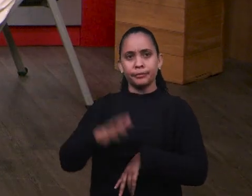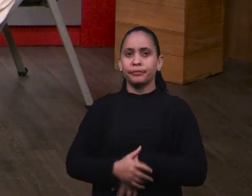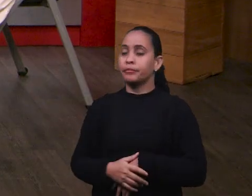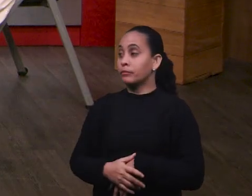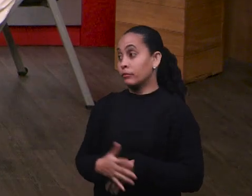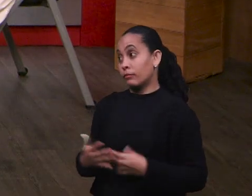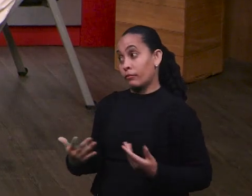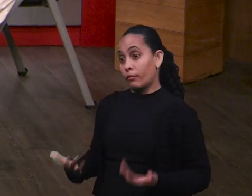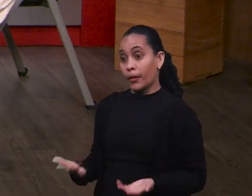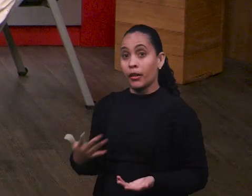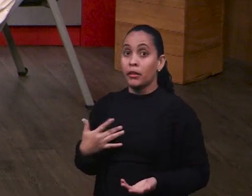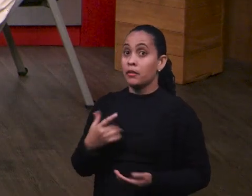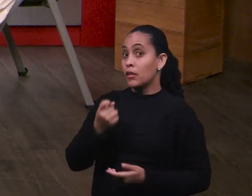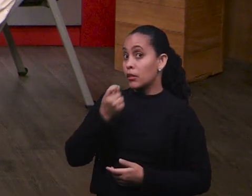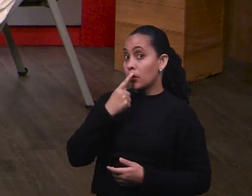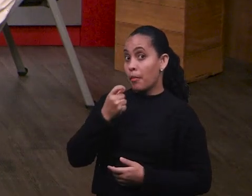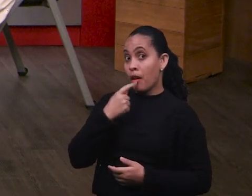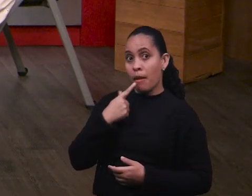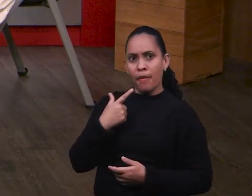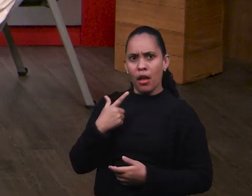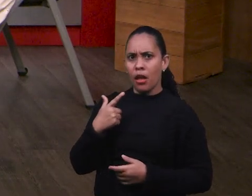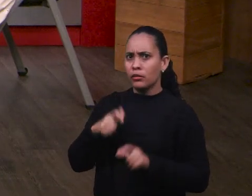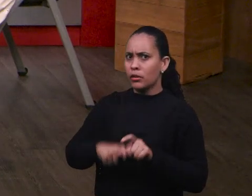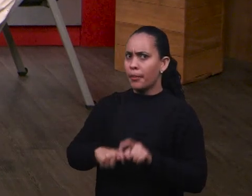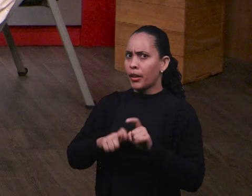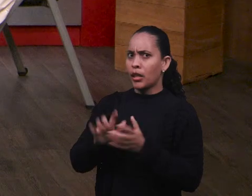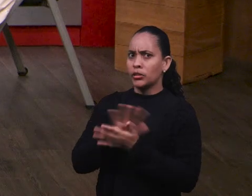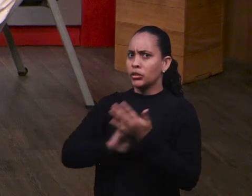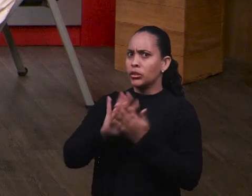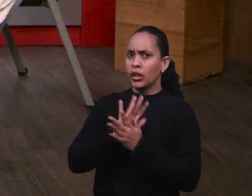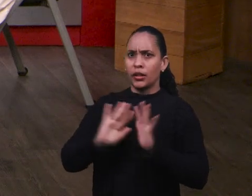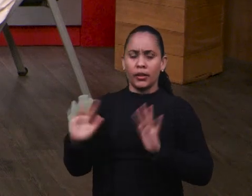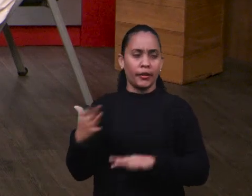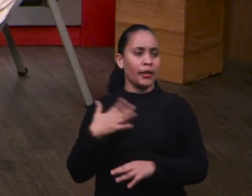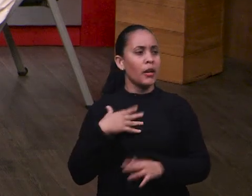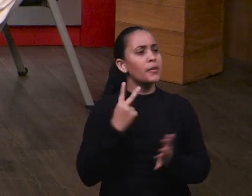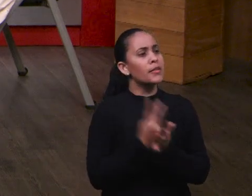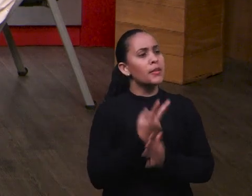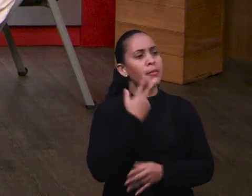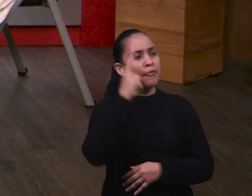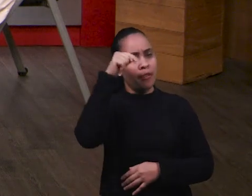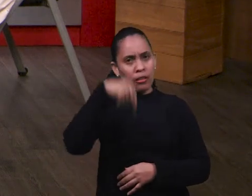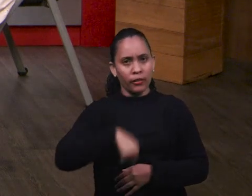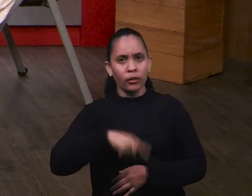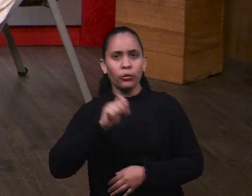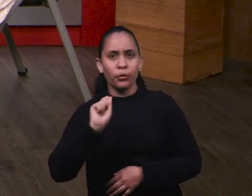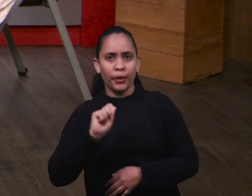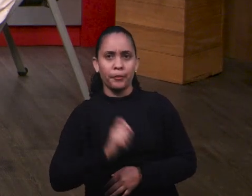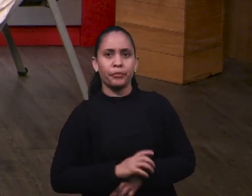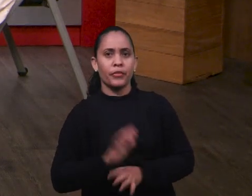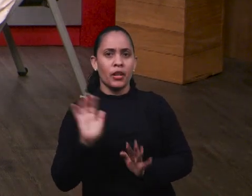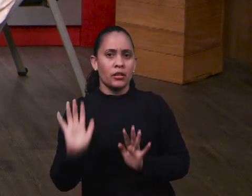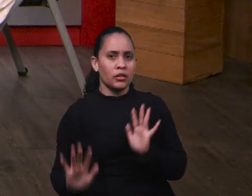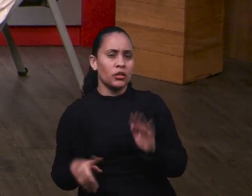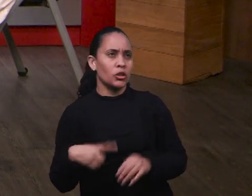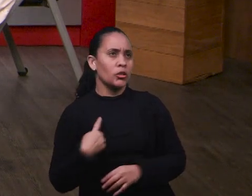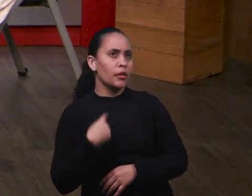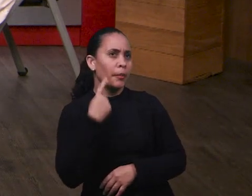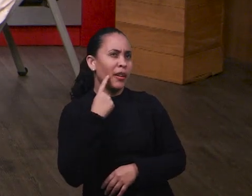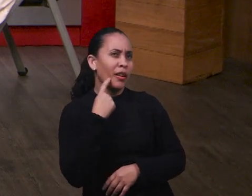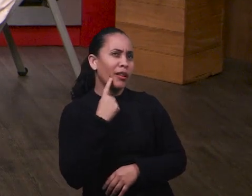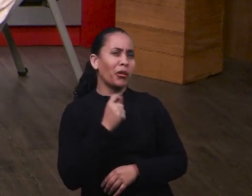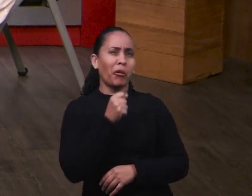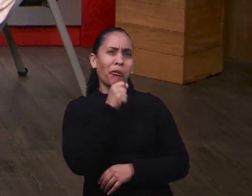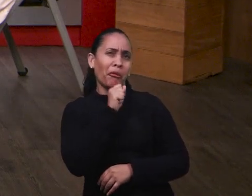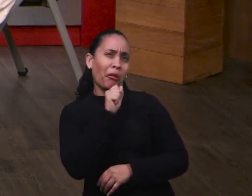saudável, né? Não depende de medicação, nada disso. Exatamente, eu sempre falo também aqui que às vezes a gente pensa